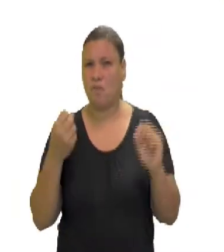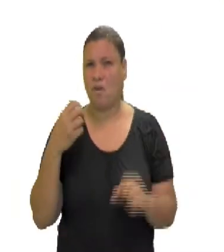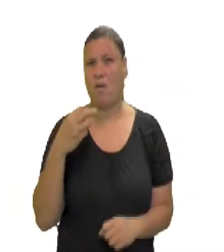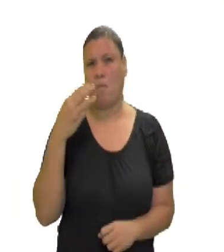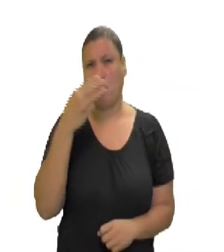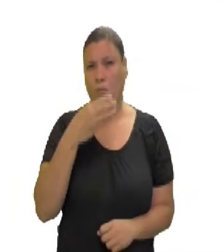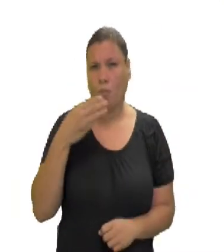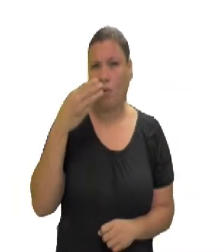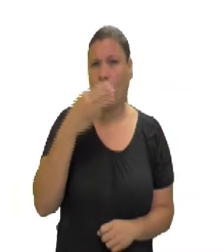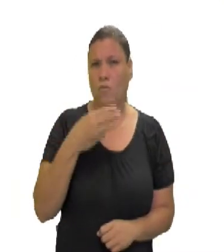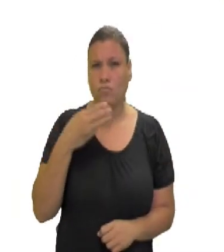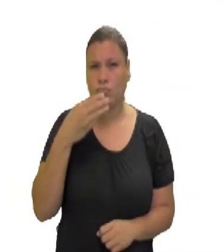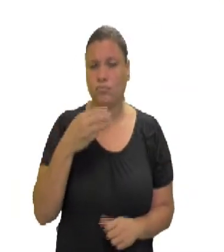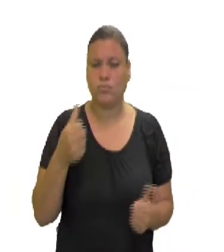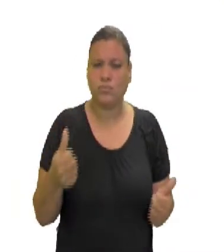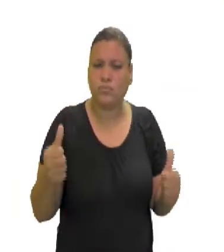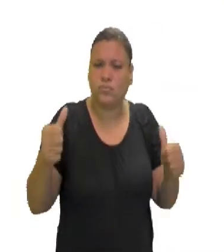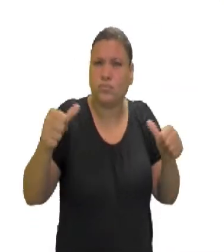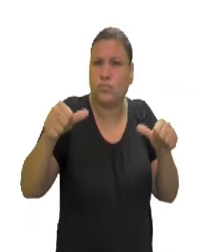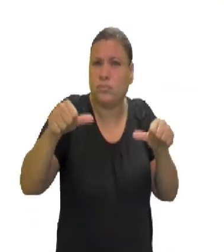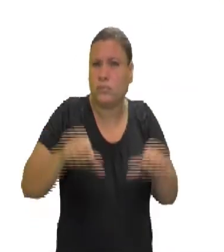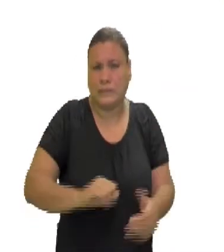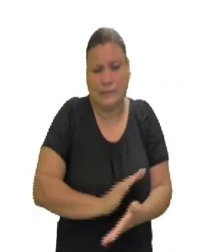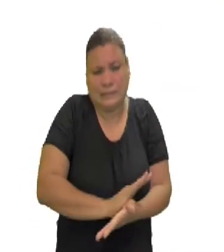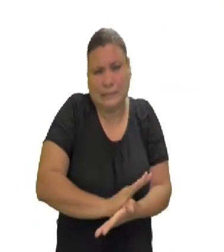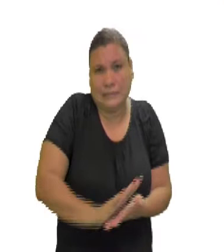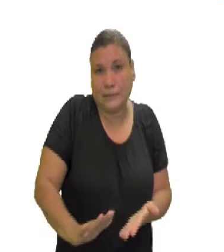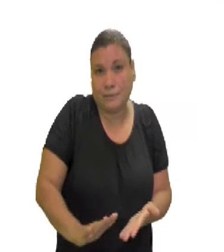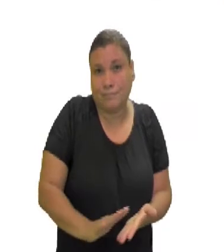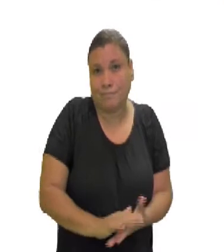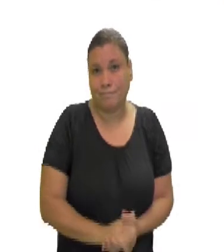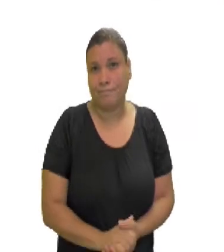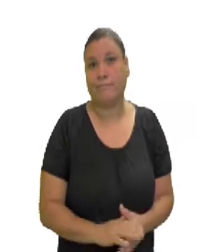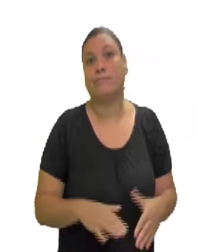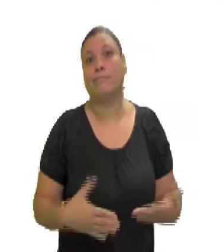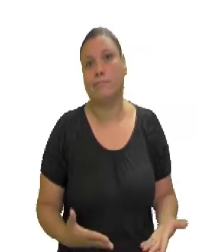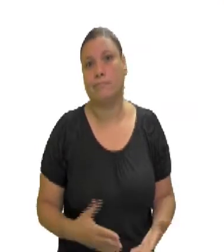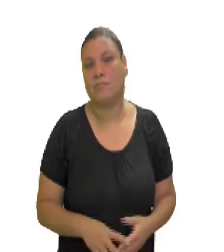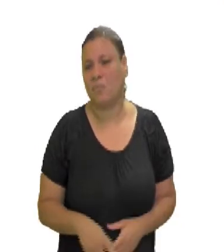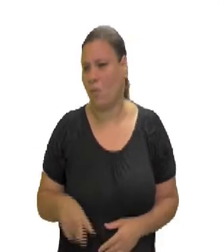quer saber se o açúcar não está dando certo, o que vai